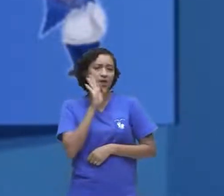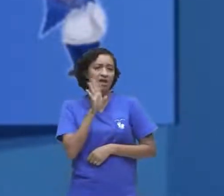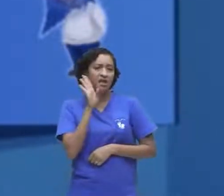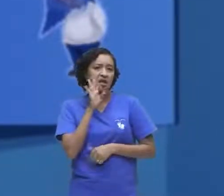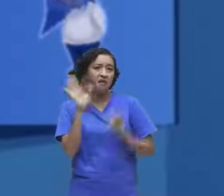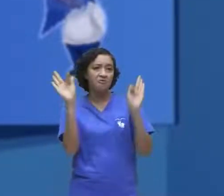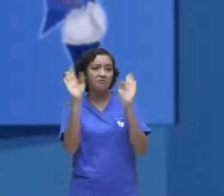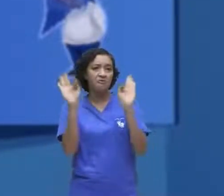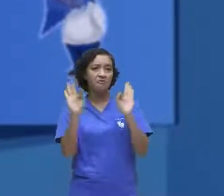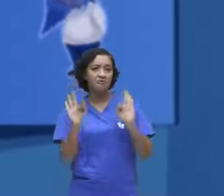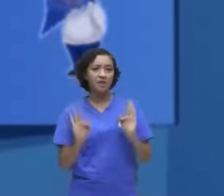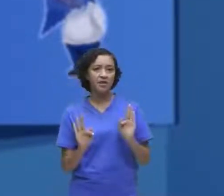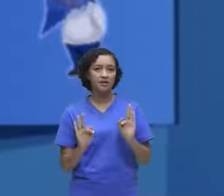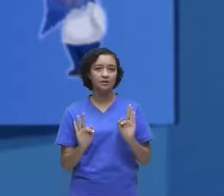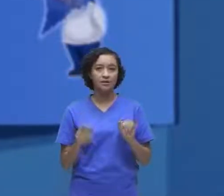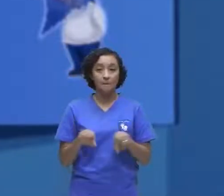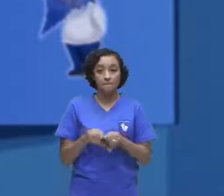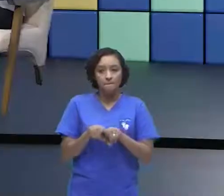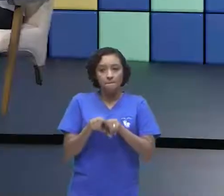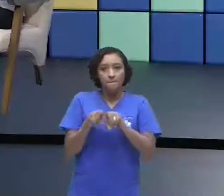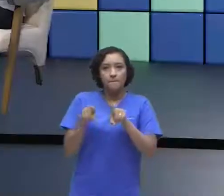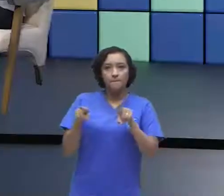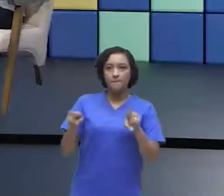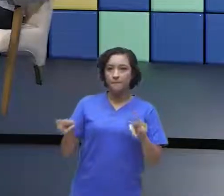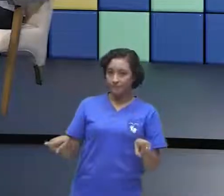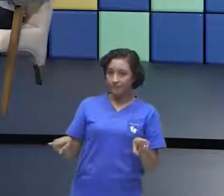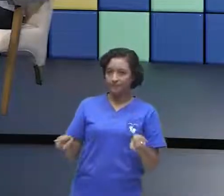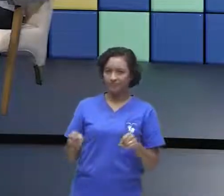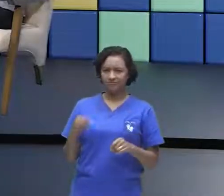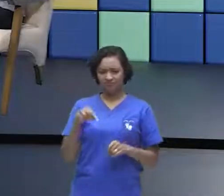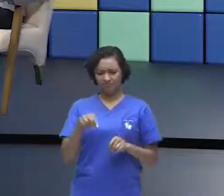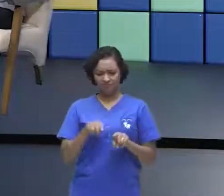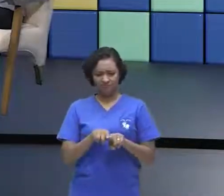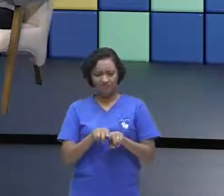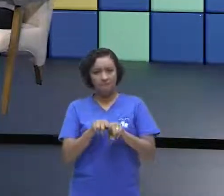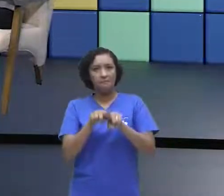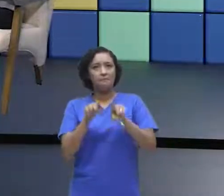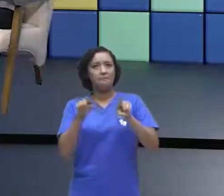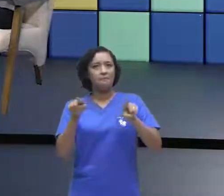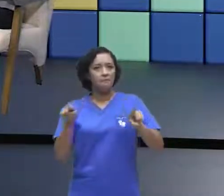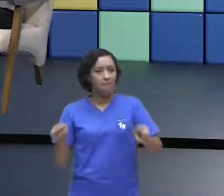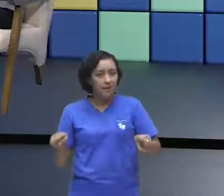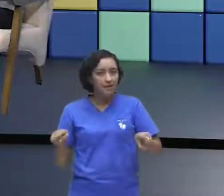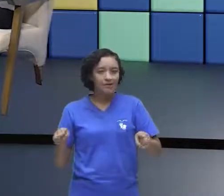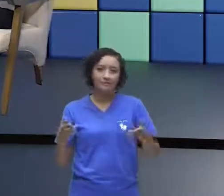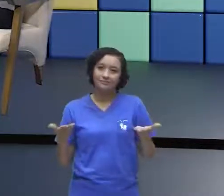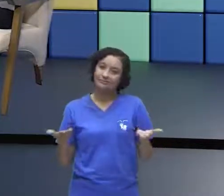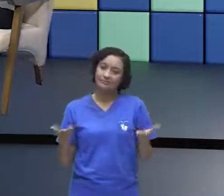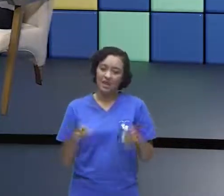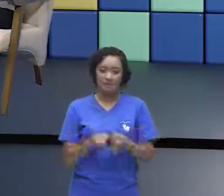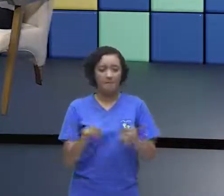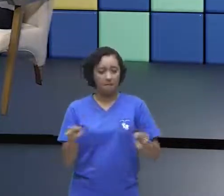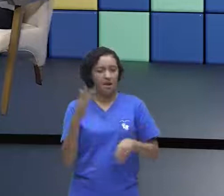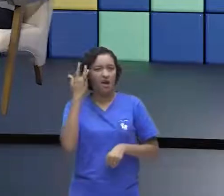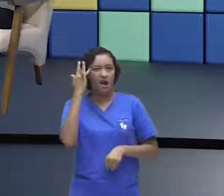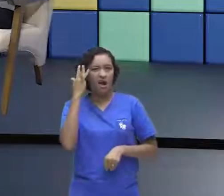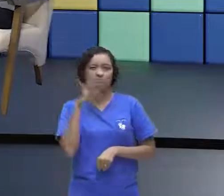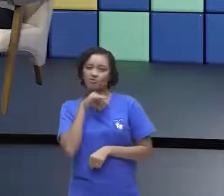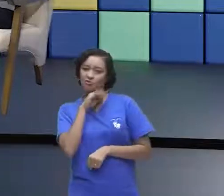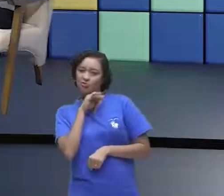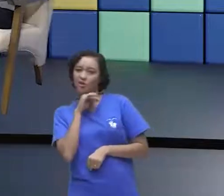feliz. Mas aí tem aquele mas bem grandão. Mas acho que vai acontecer algo ruim,